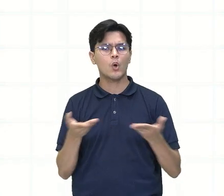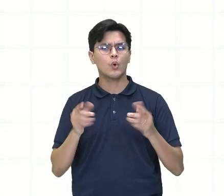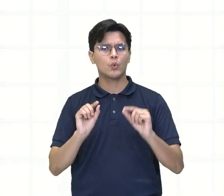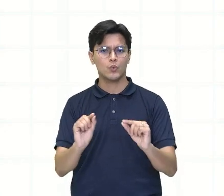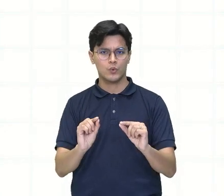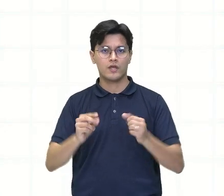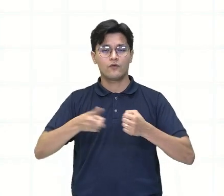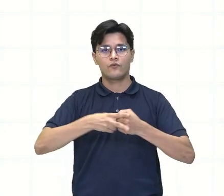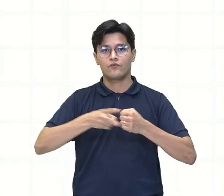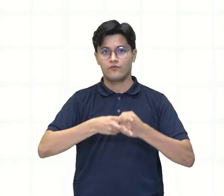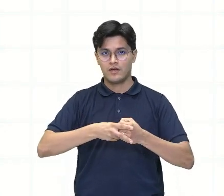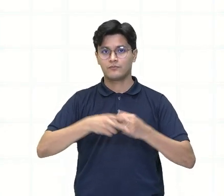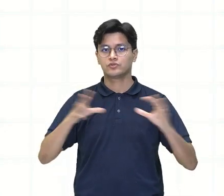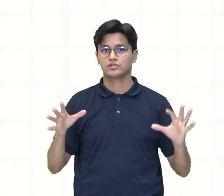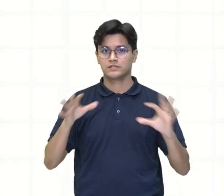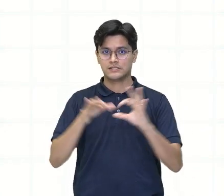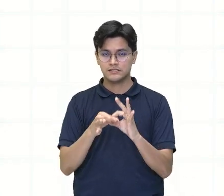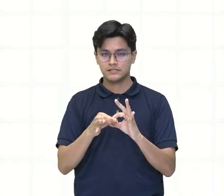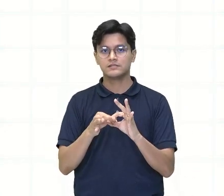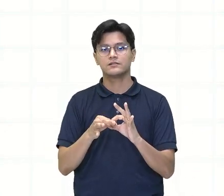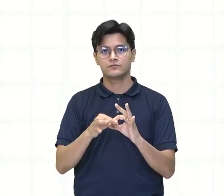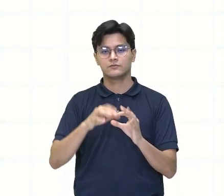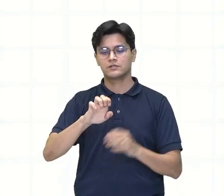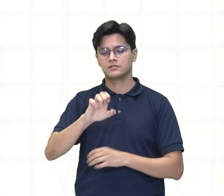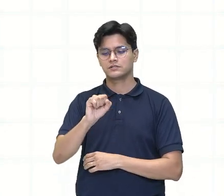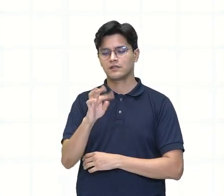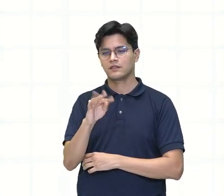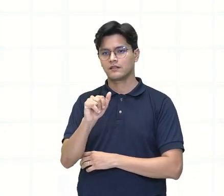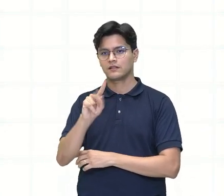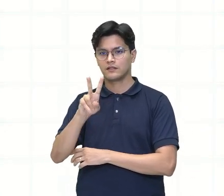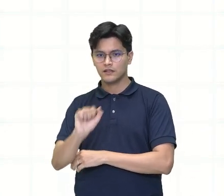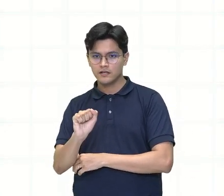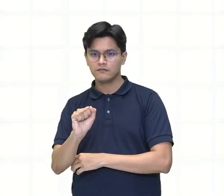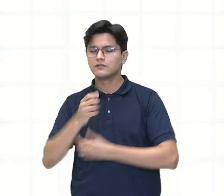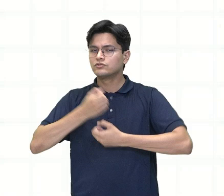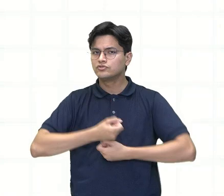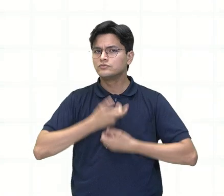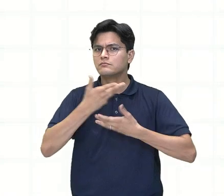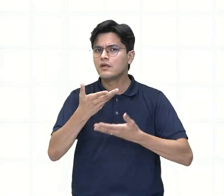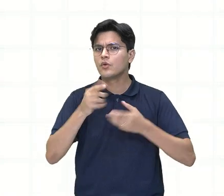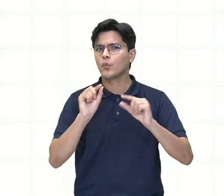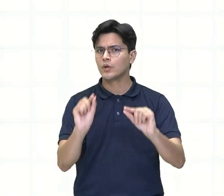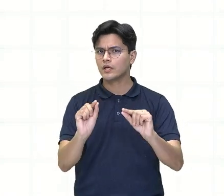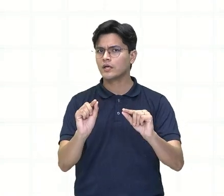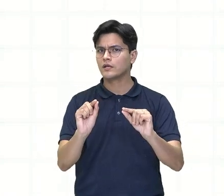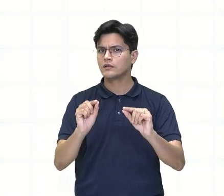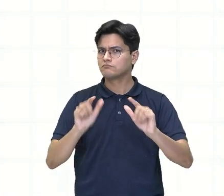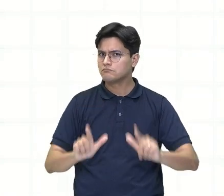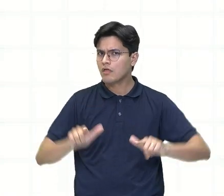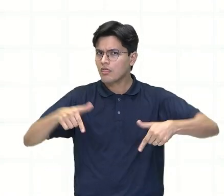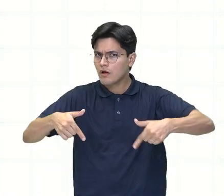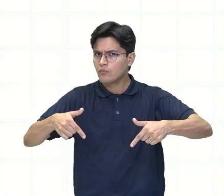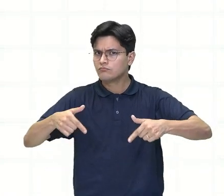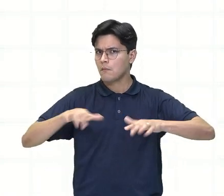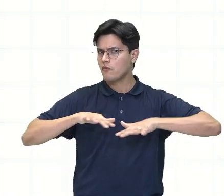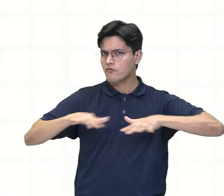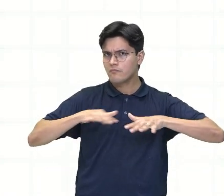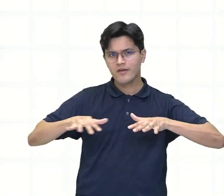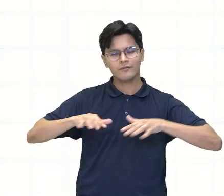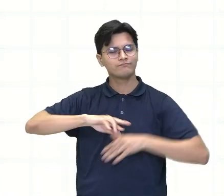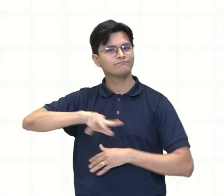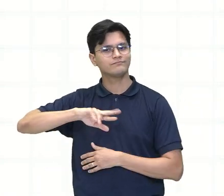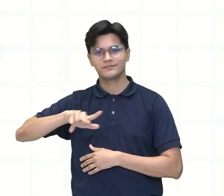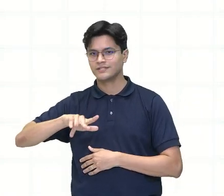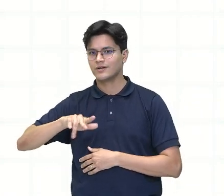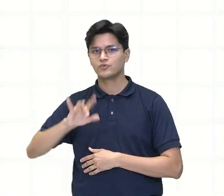verbo de ligação estava, né? Ele não expressa esse movimento, essa ação, tá? A qualidade ou o estado